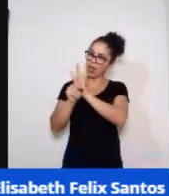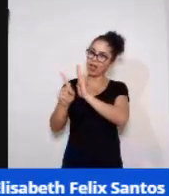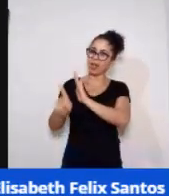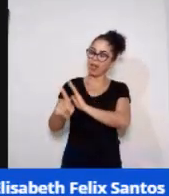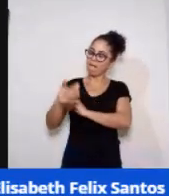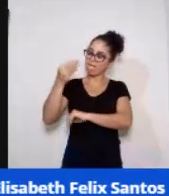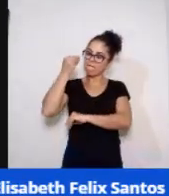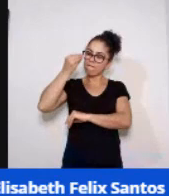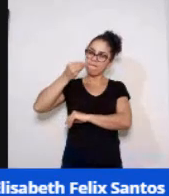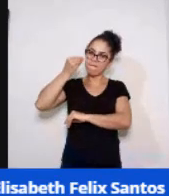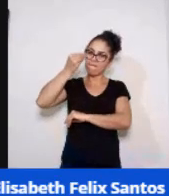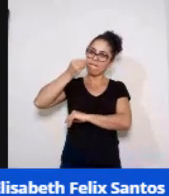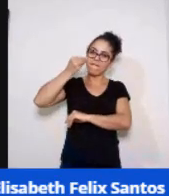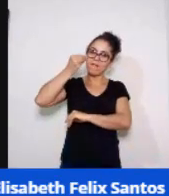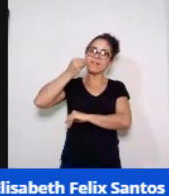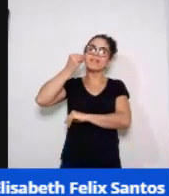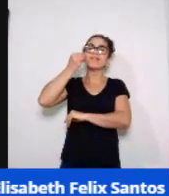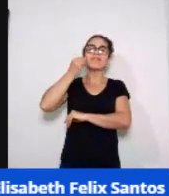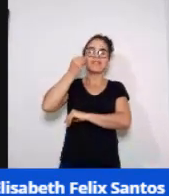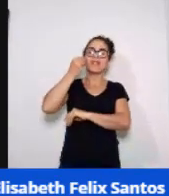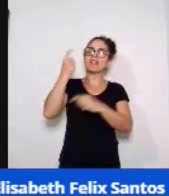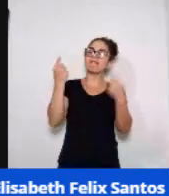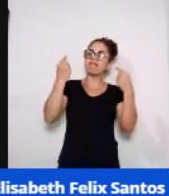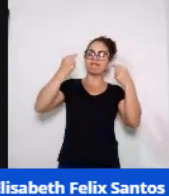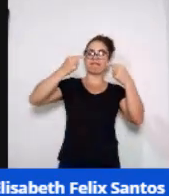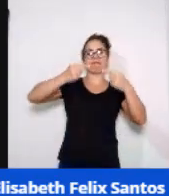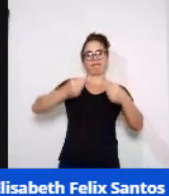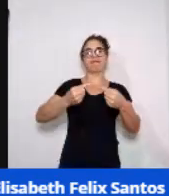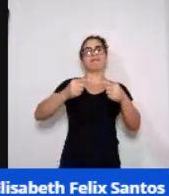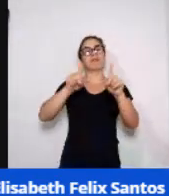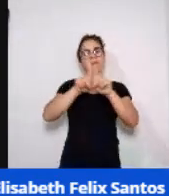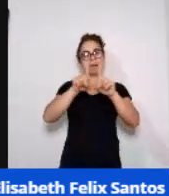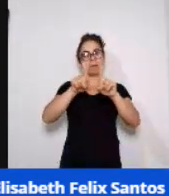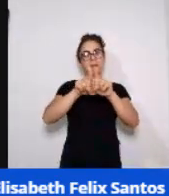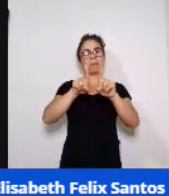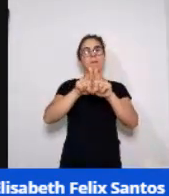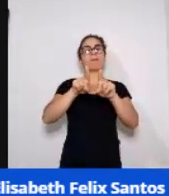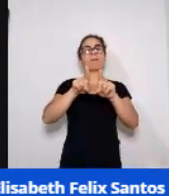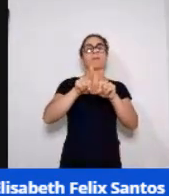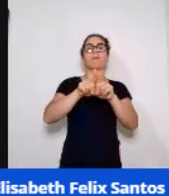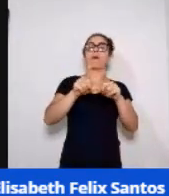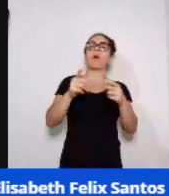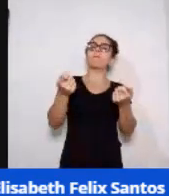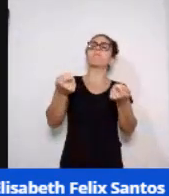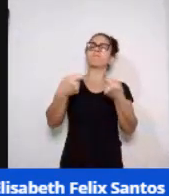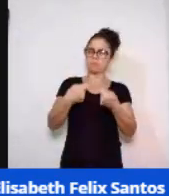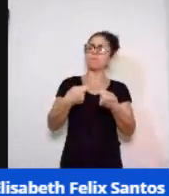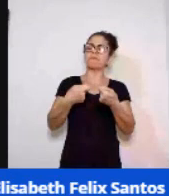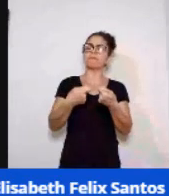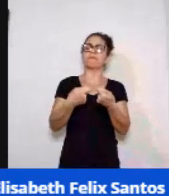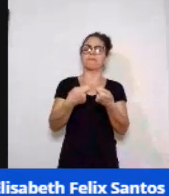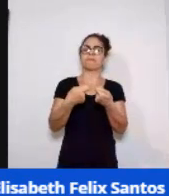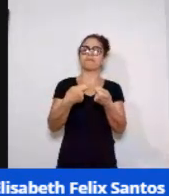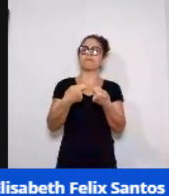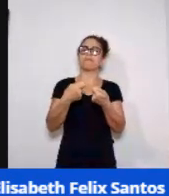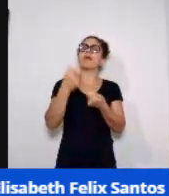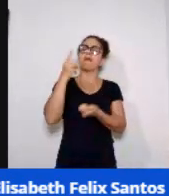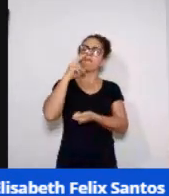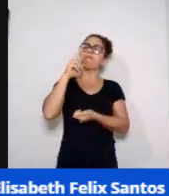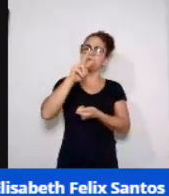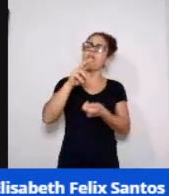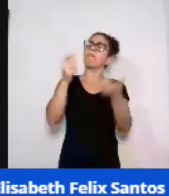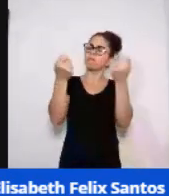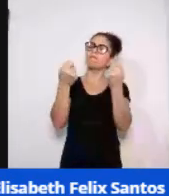vivenciar justamente com vocês esses desafios, também as questões das possibilidades e ver que é possível, né, professora?